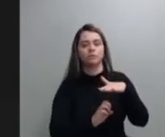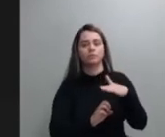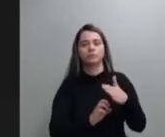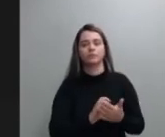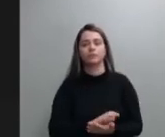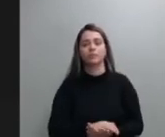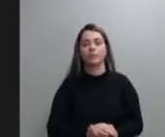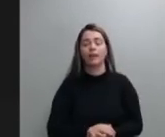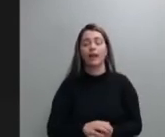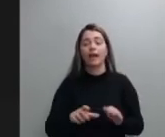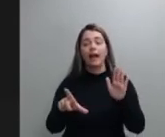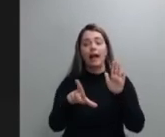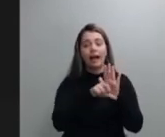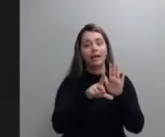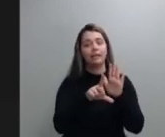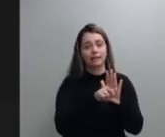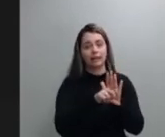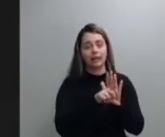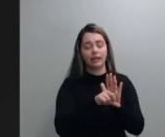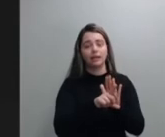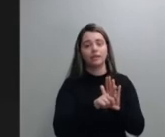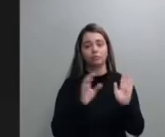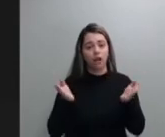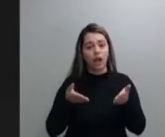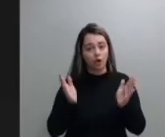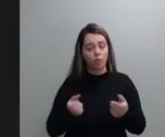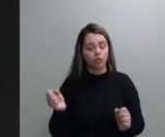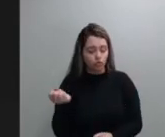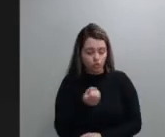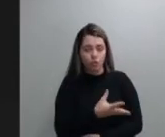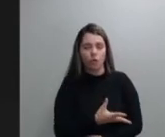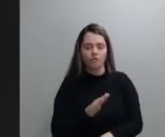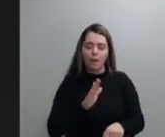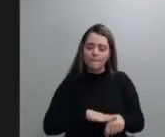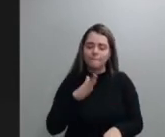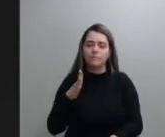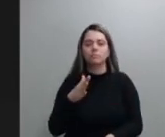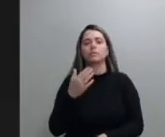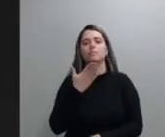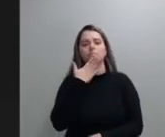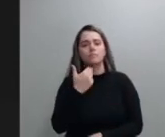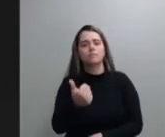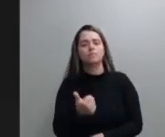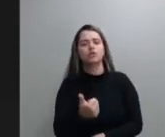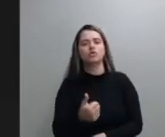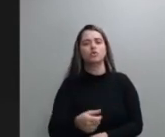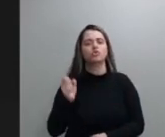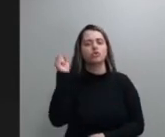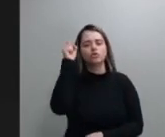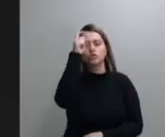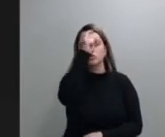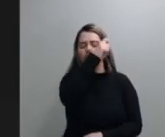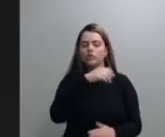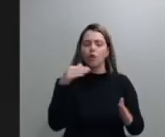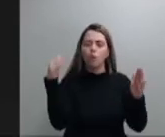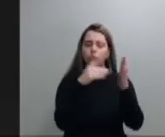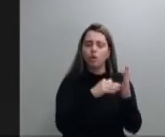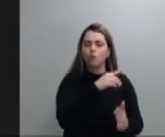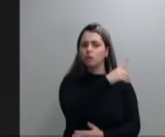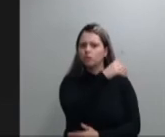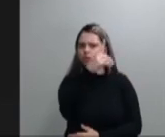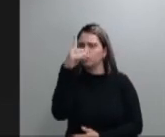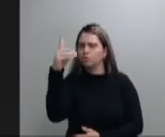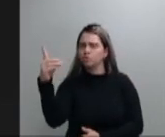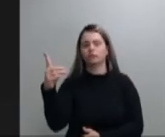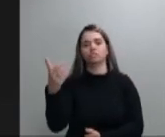a lei a lei atual é mais restrita com relação ao prazo e também é mais gravosa com